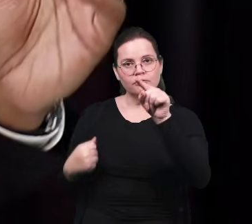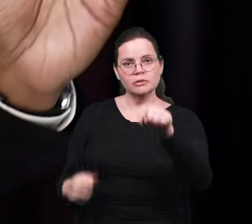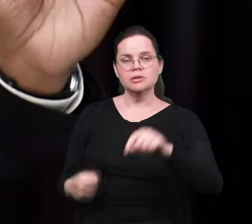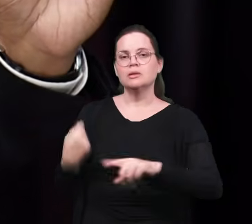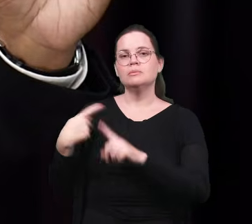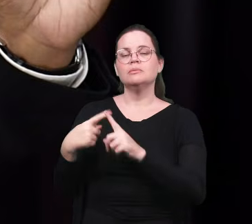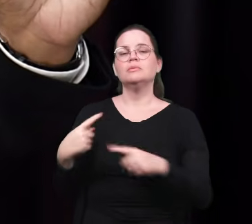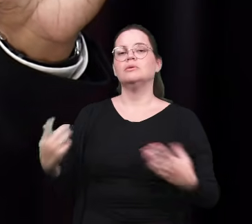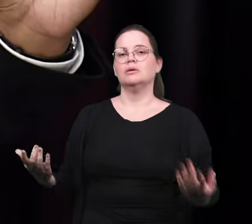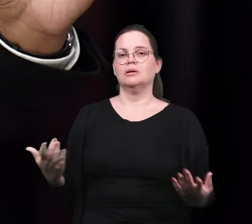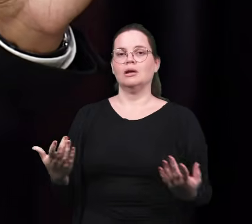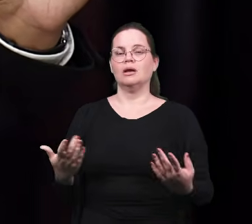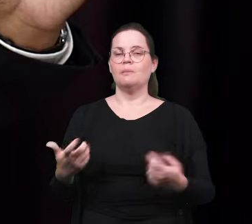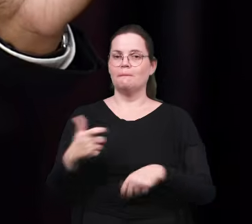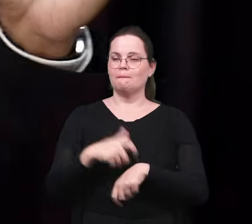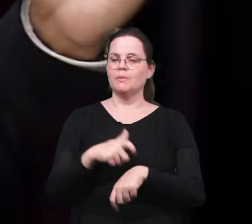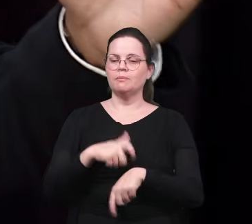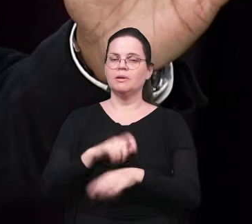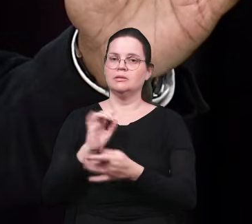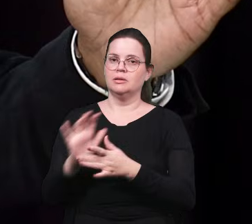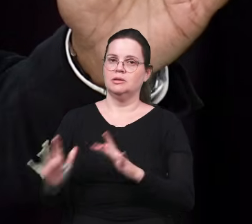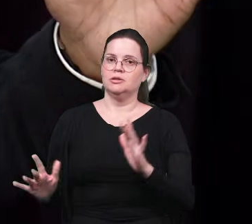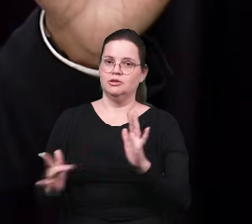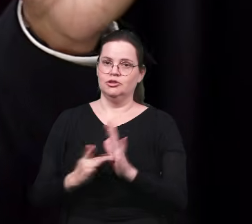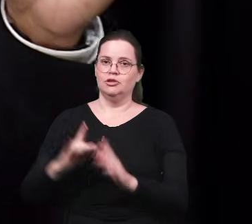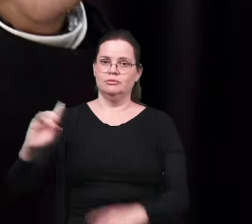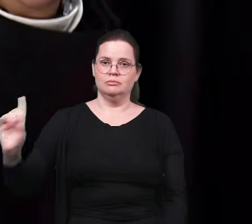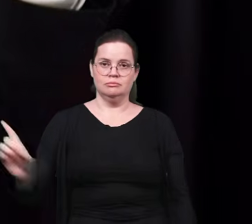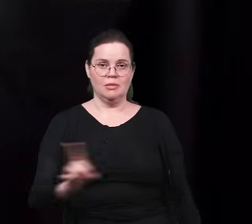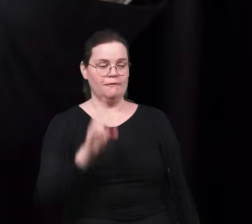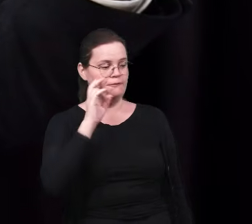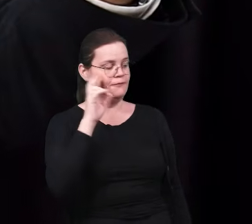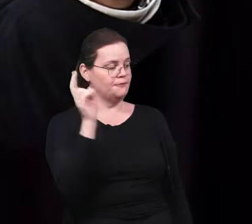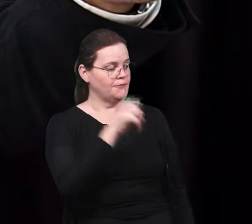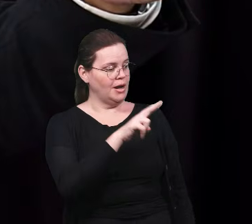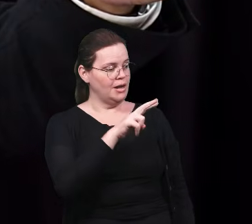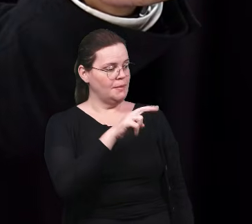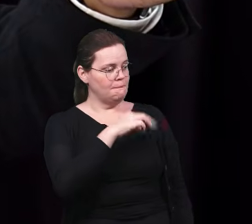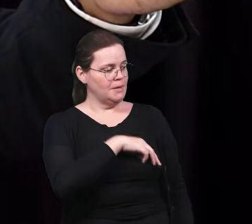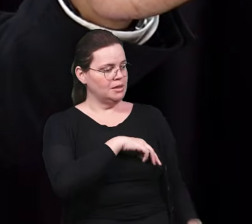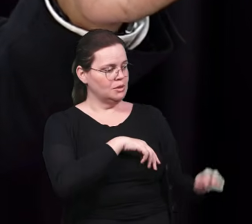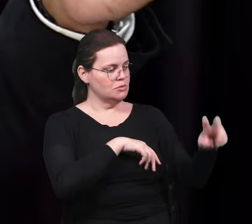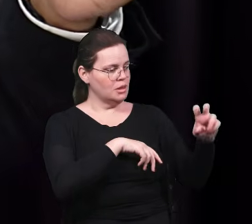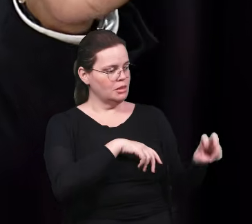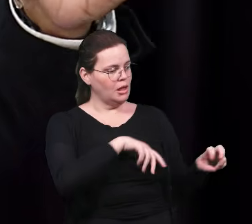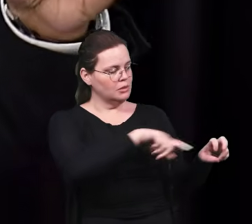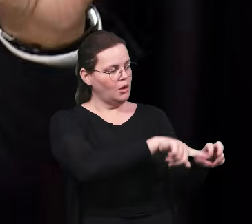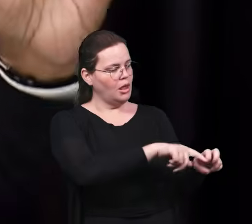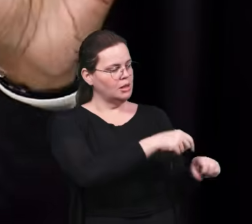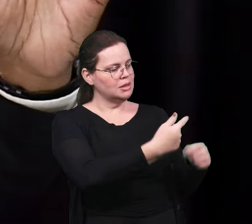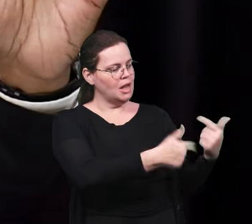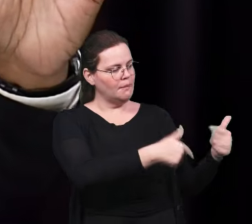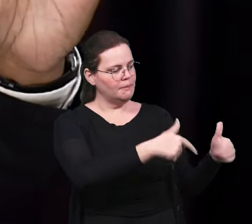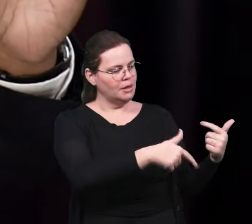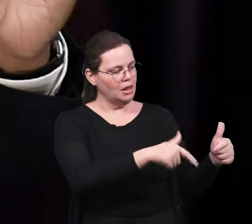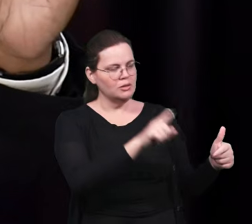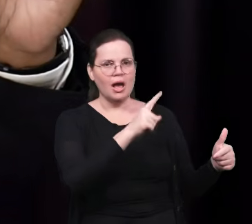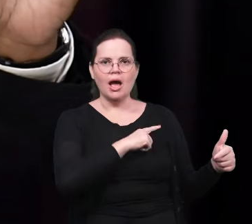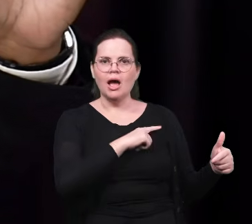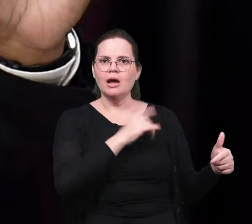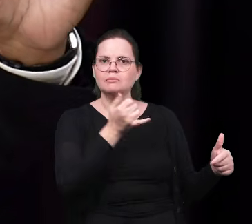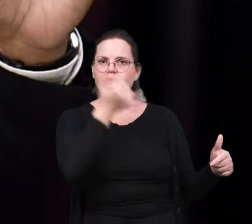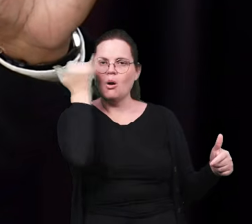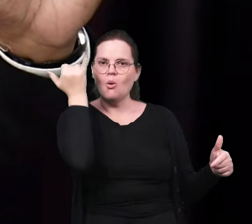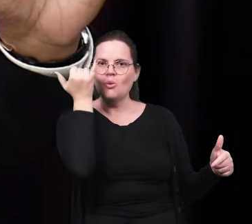Senhor, aquele momento que Jesus passa por ali e vê Mateus na coletoria, não foi coincidência,